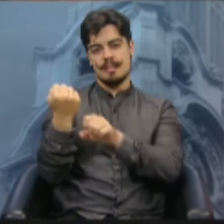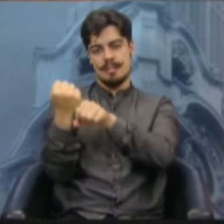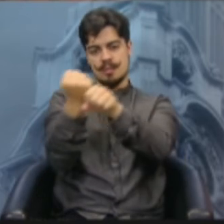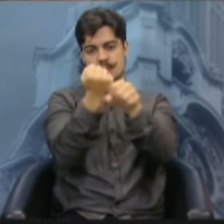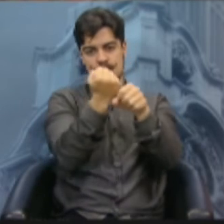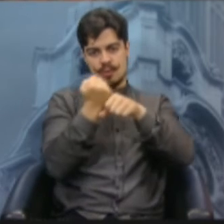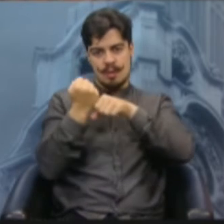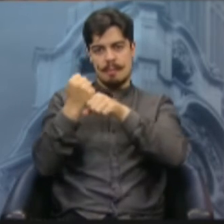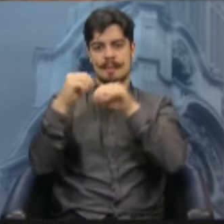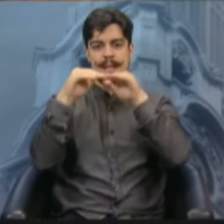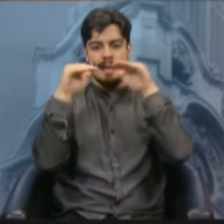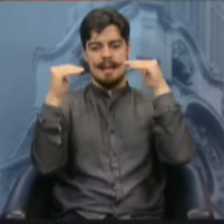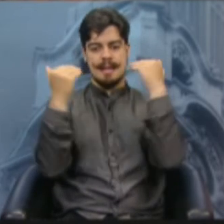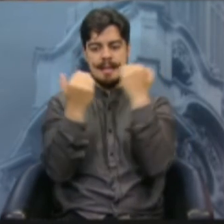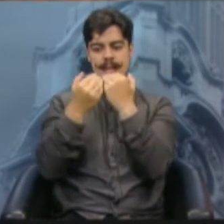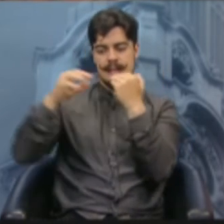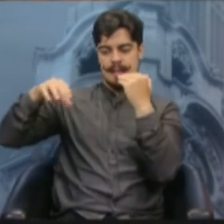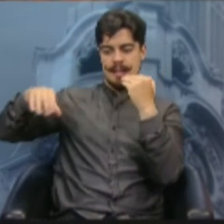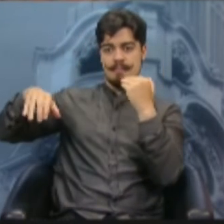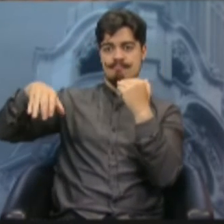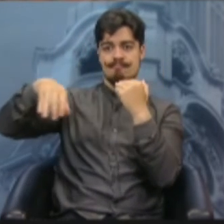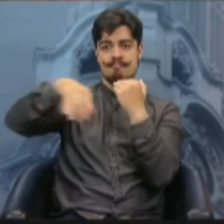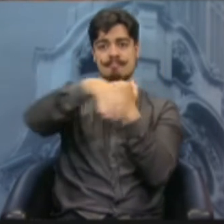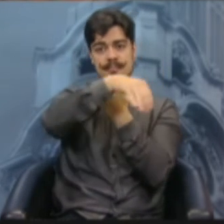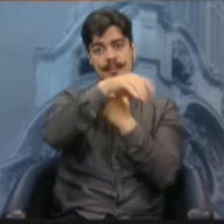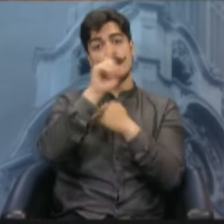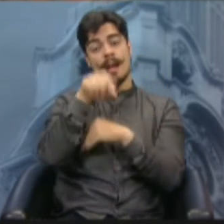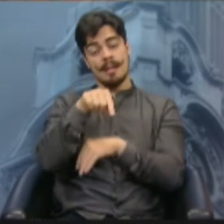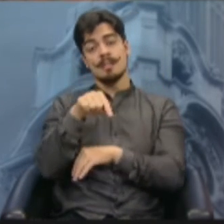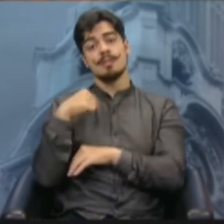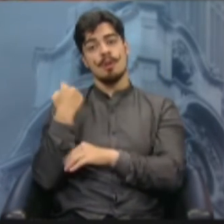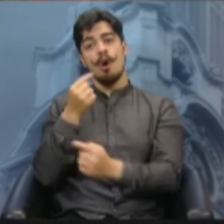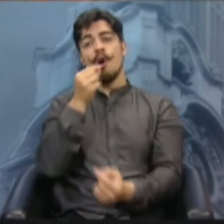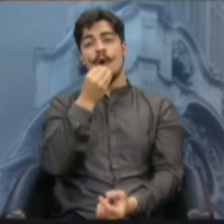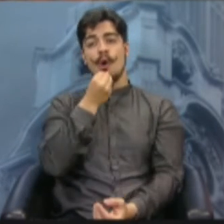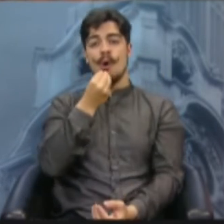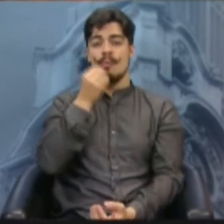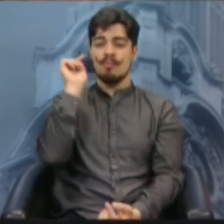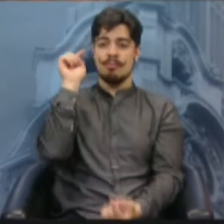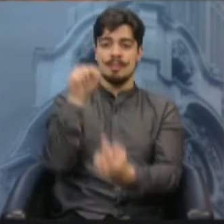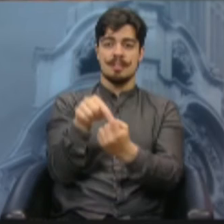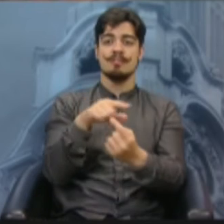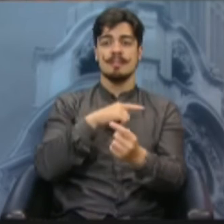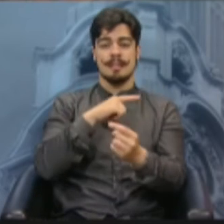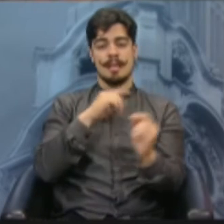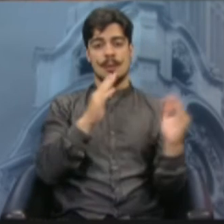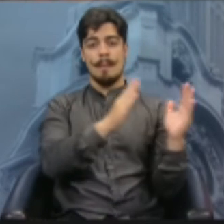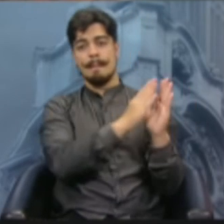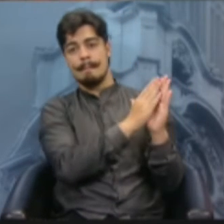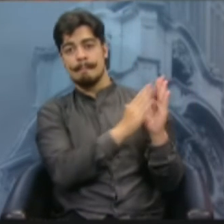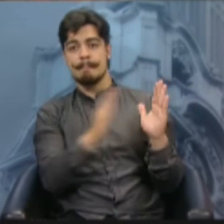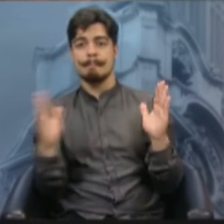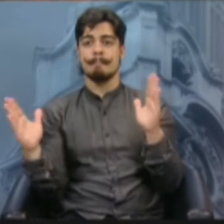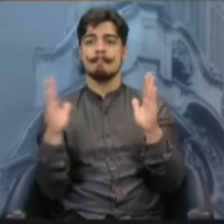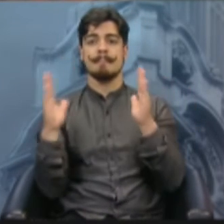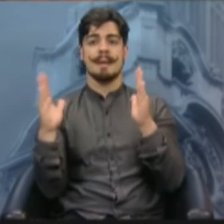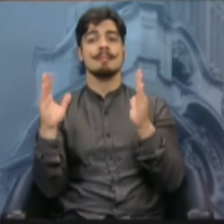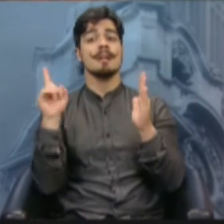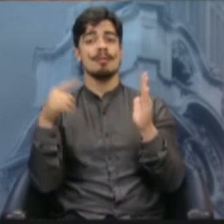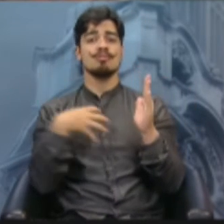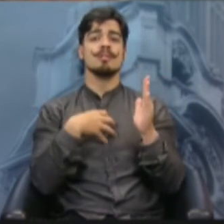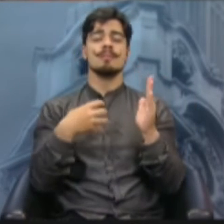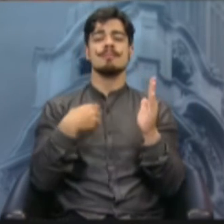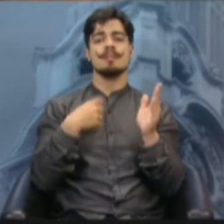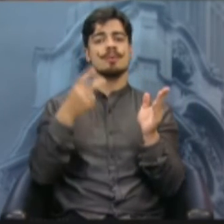Arena, qualificando todo o bairro. Objetivamente, a gente está dando esse prazo, porque é a maneira que a gente tem de